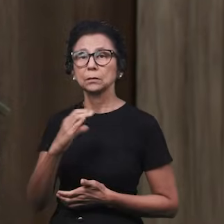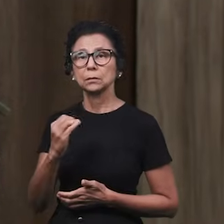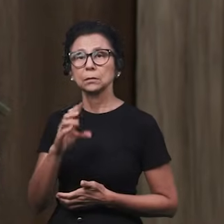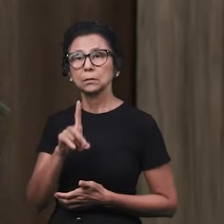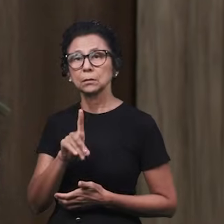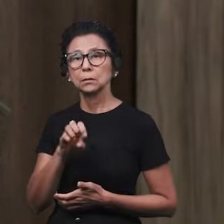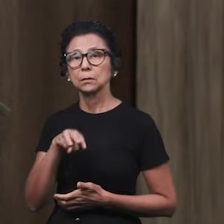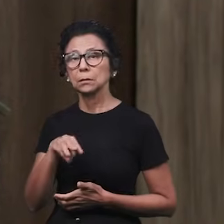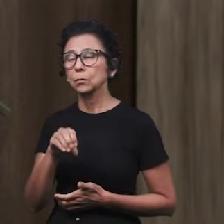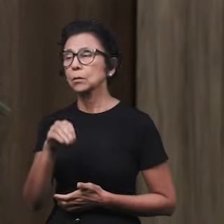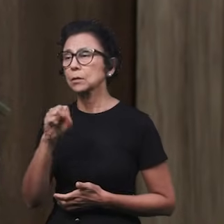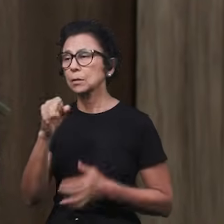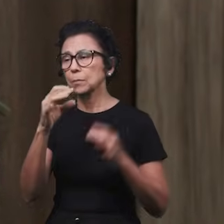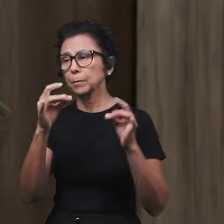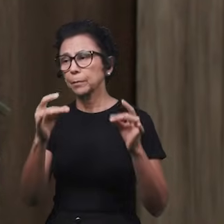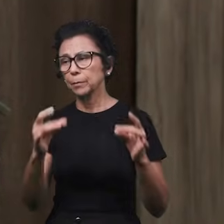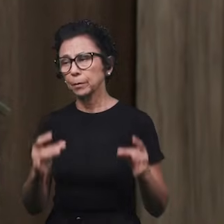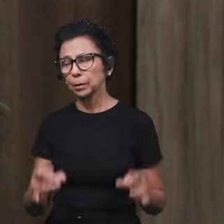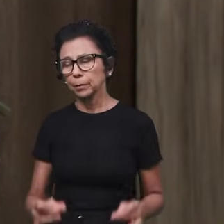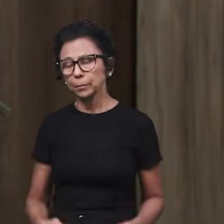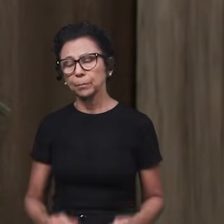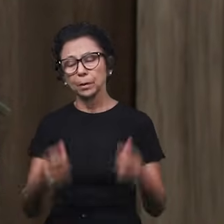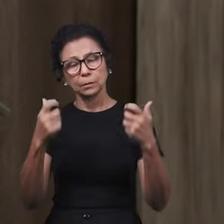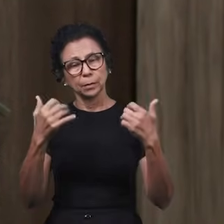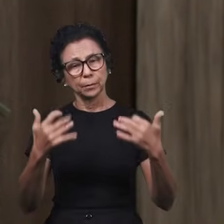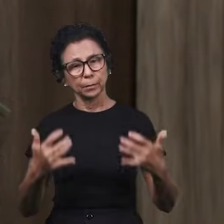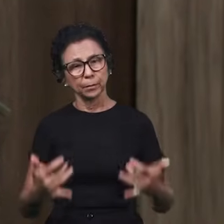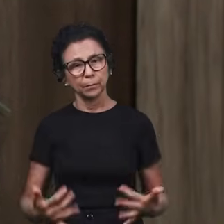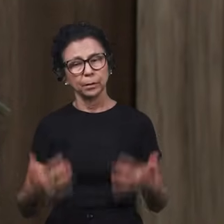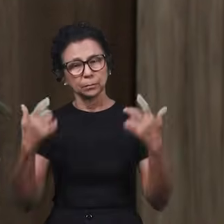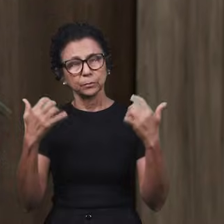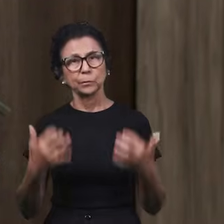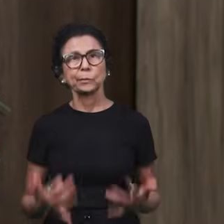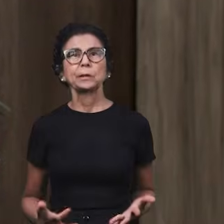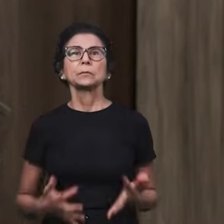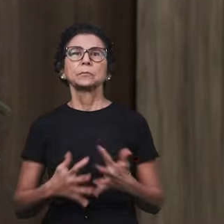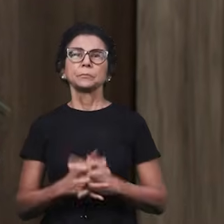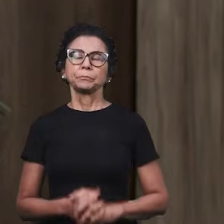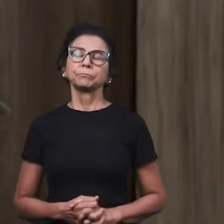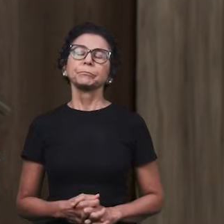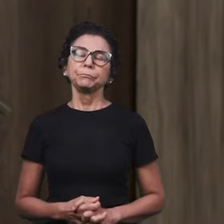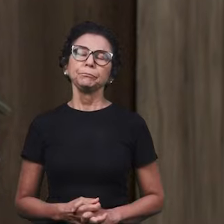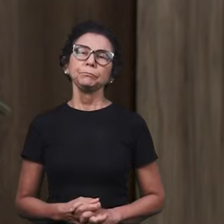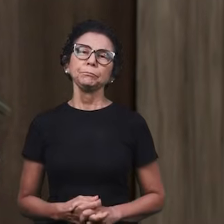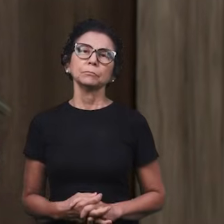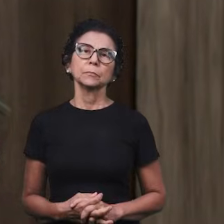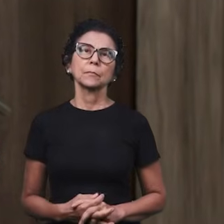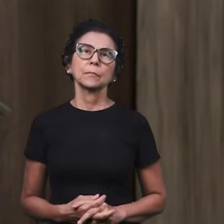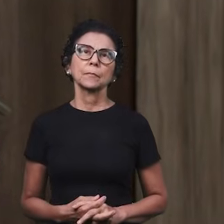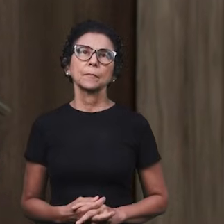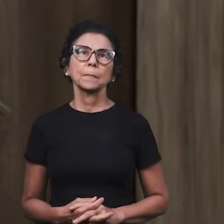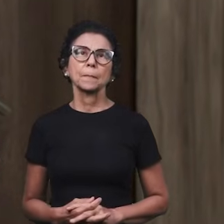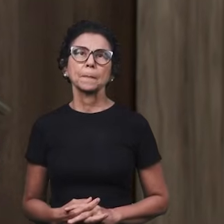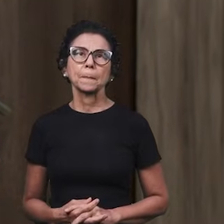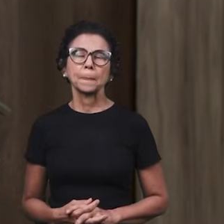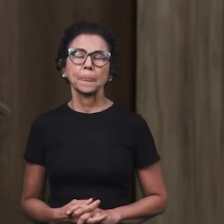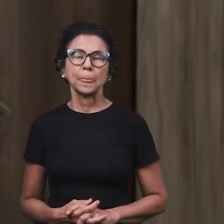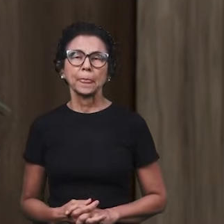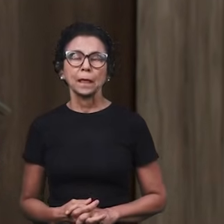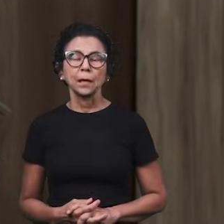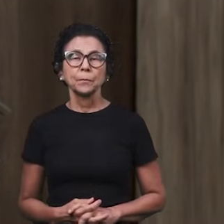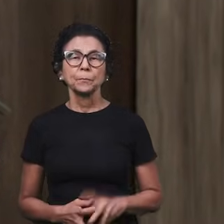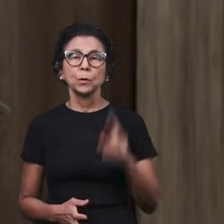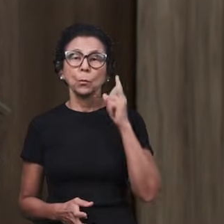parará, parará, parará. Jesus falou, você tem que nascer de novo. Ele falou, como assim nascer de novo? Então explica, né, para ele o que